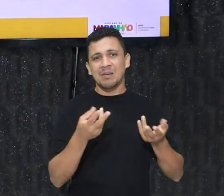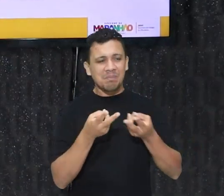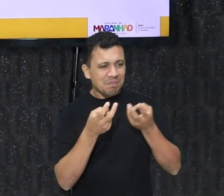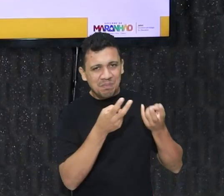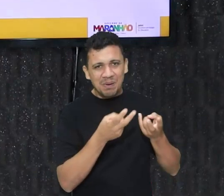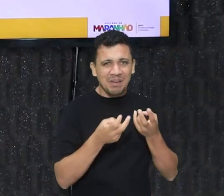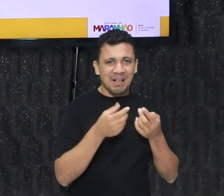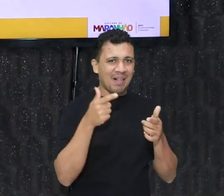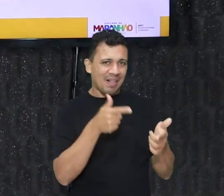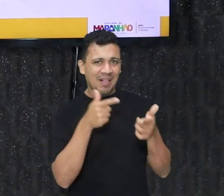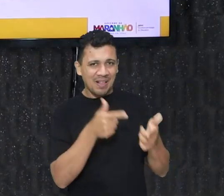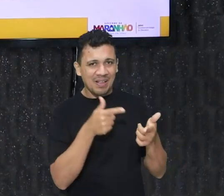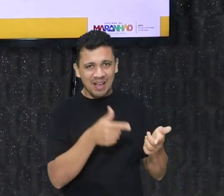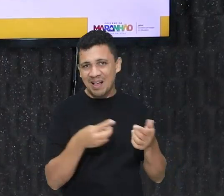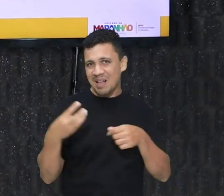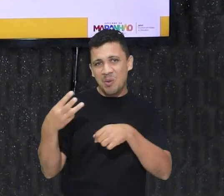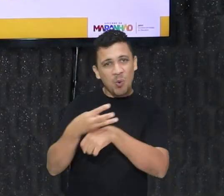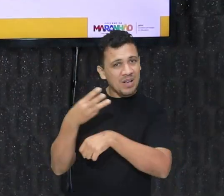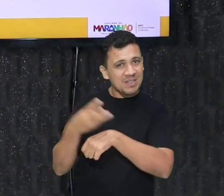sociais, no nosso WhatsApp,